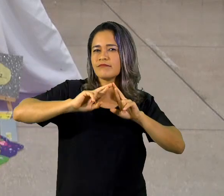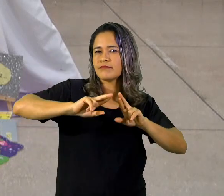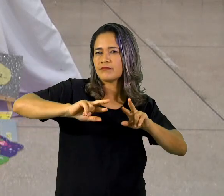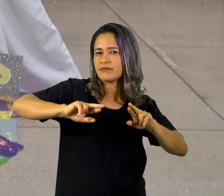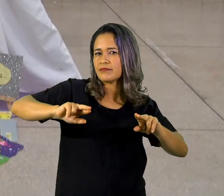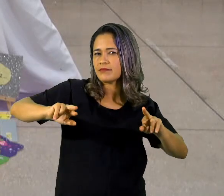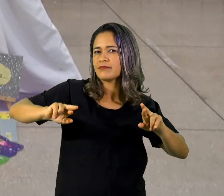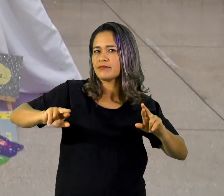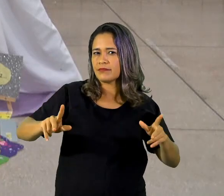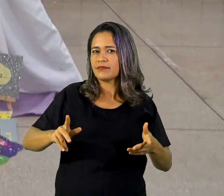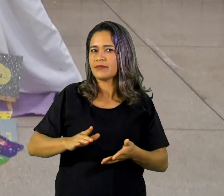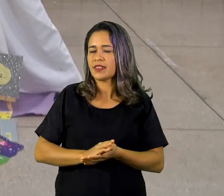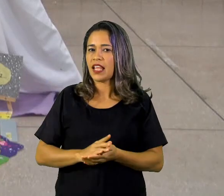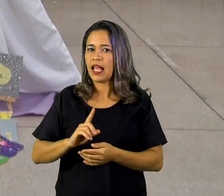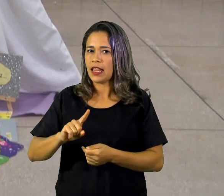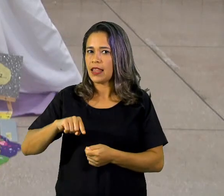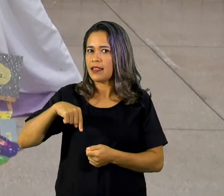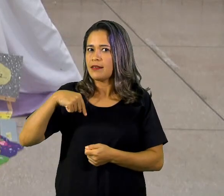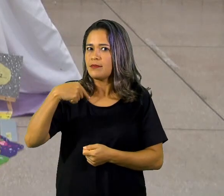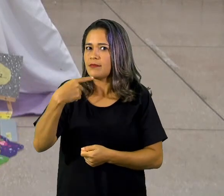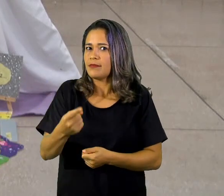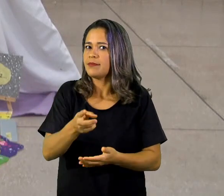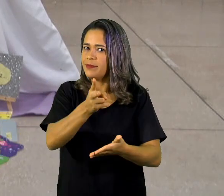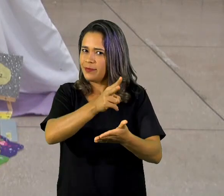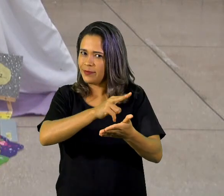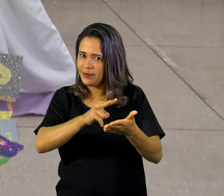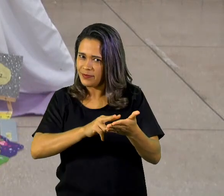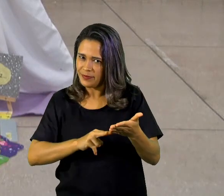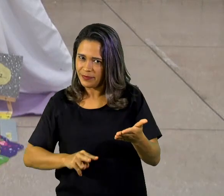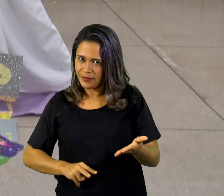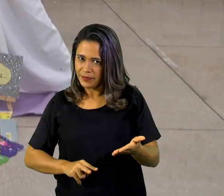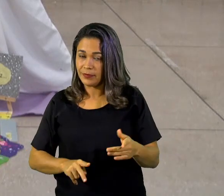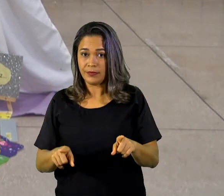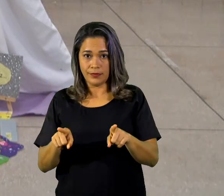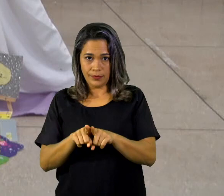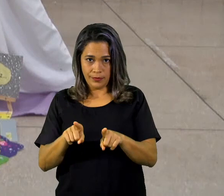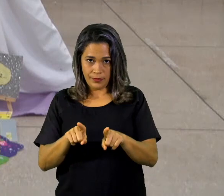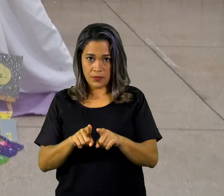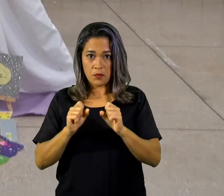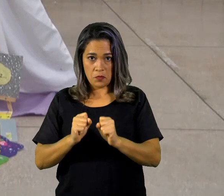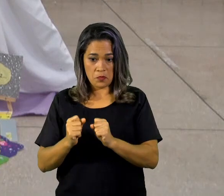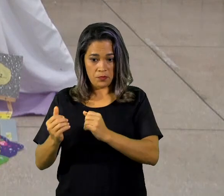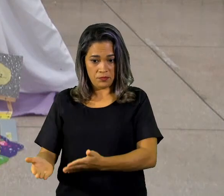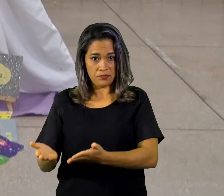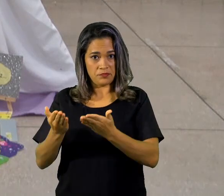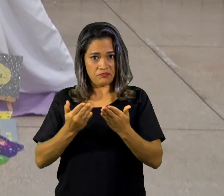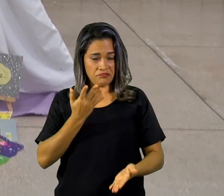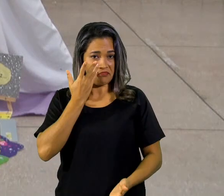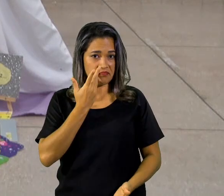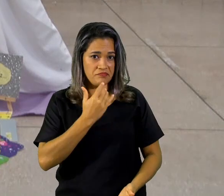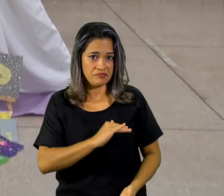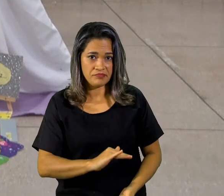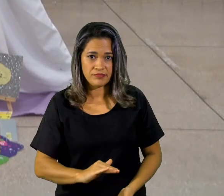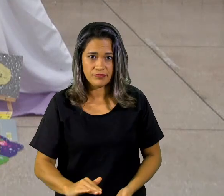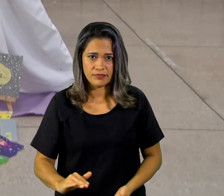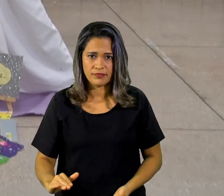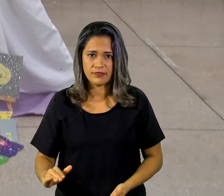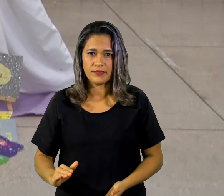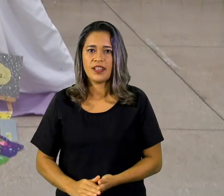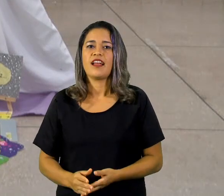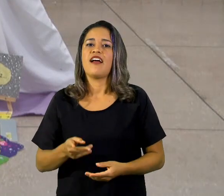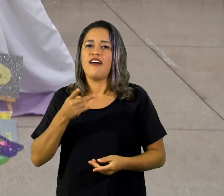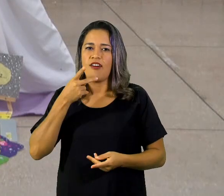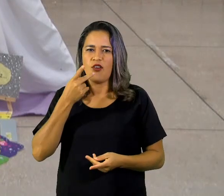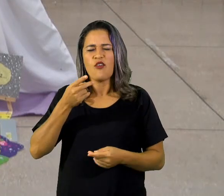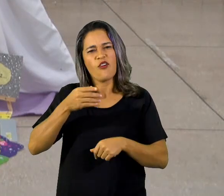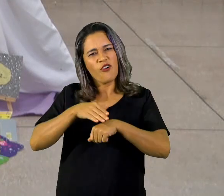elabora após uma leitura. E também você pode convidar a sua criança a recontar a história que você contou